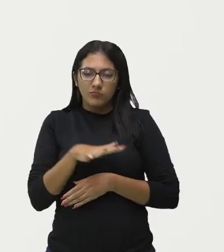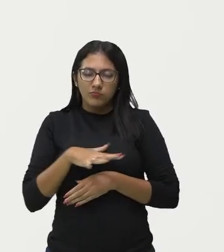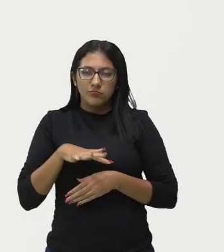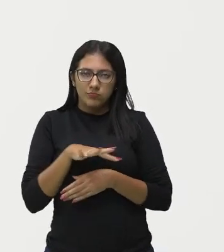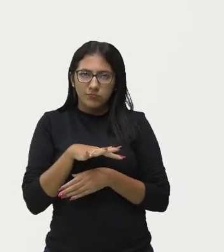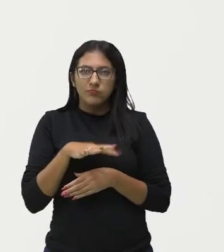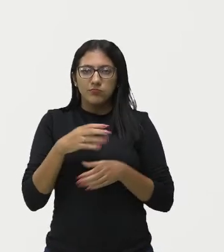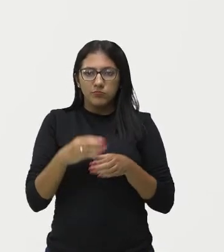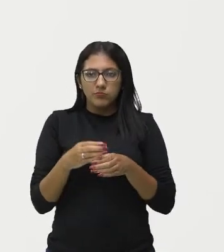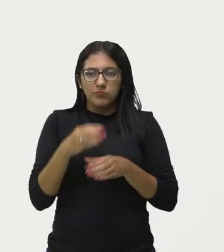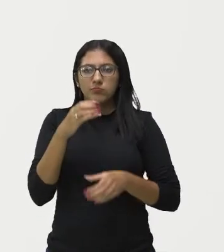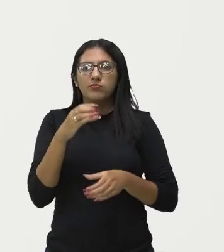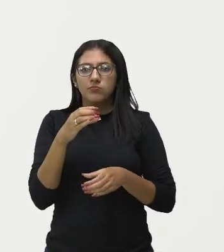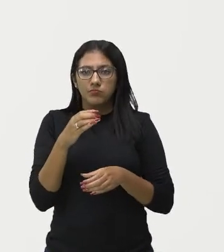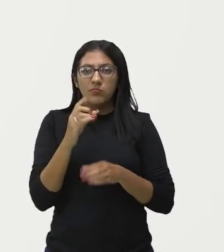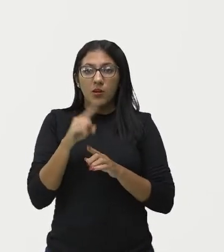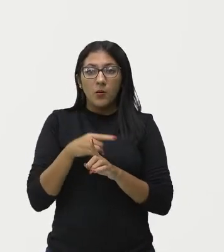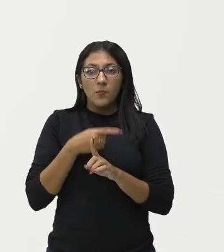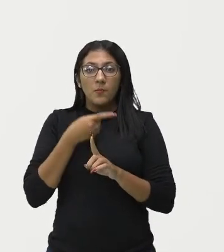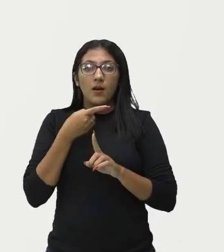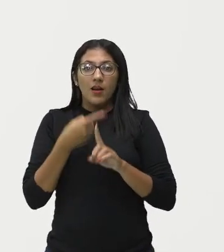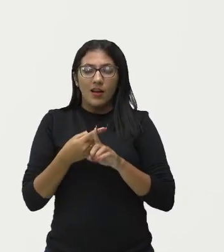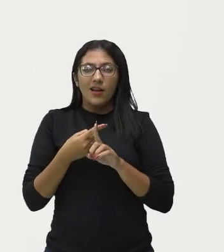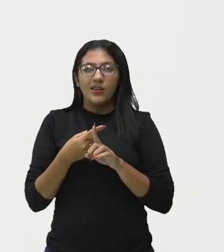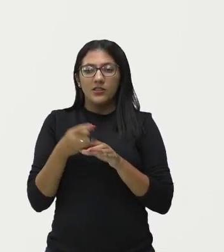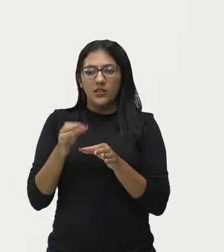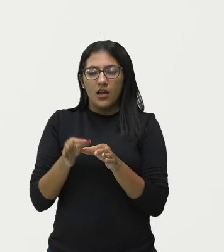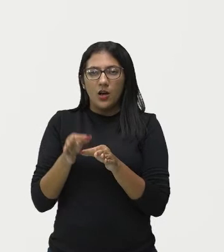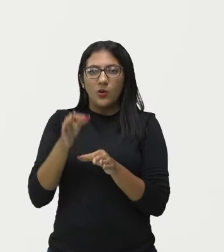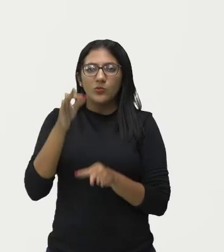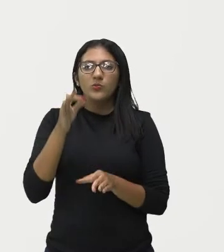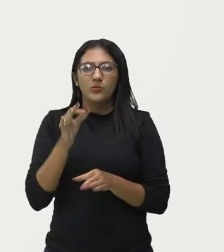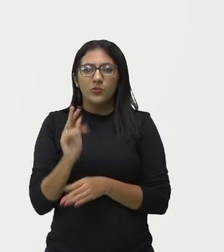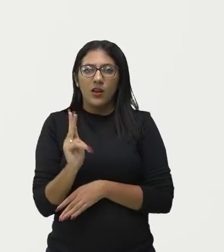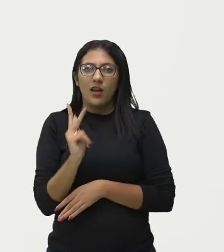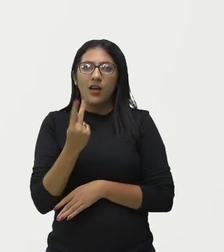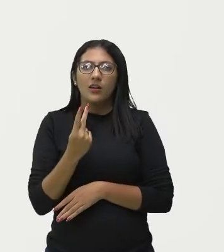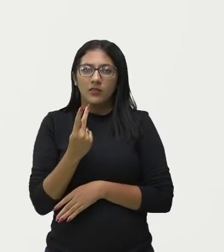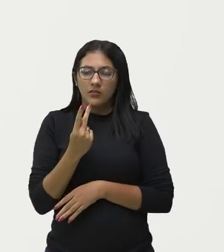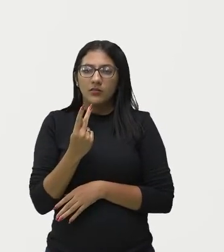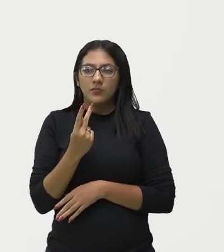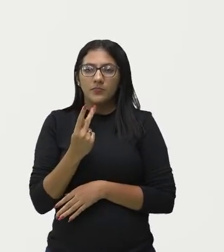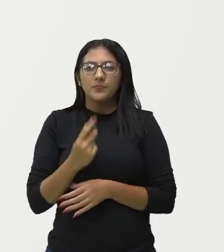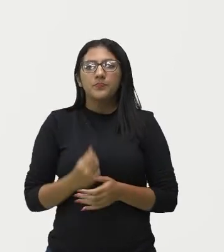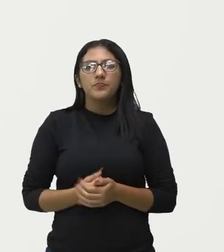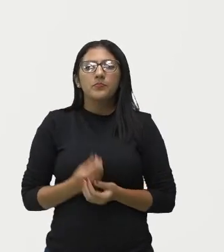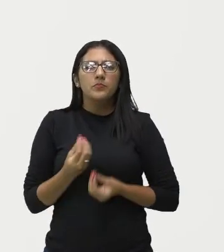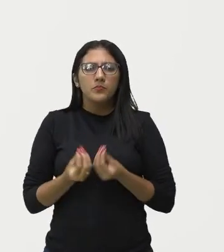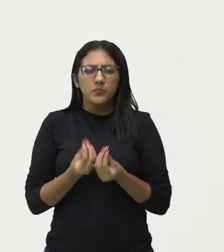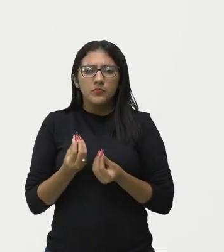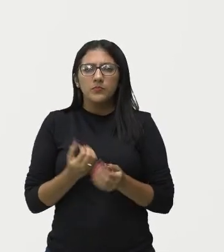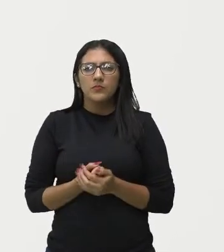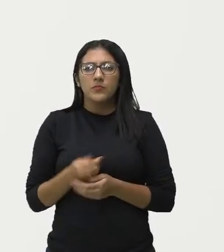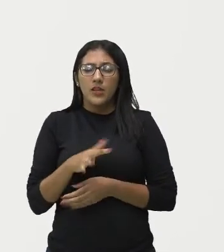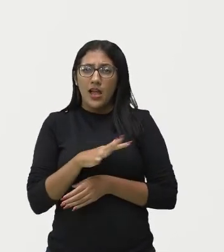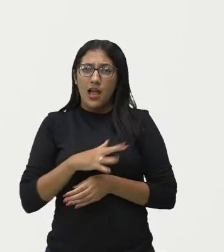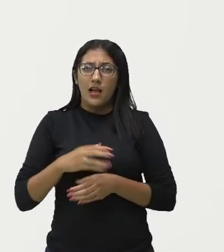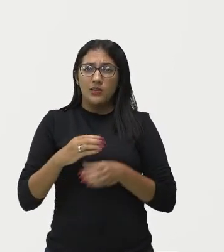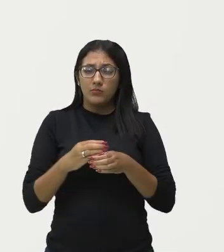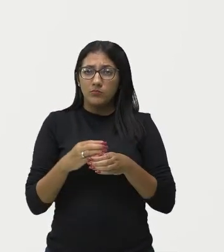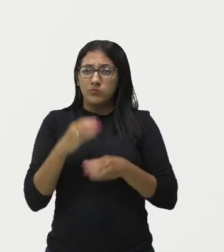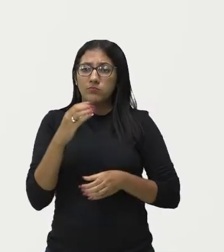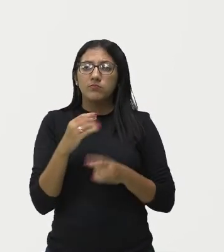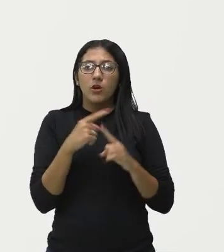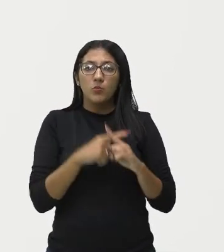circunferência somada, né, a essa altura aqui, ó, h vezes. Isto é, a área da